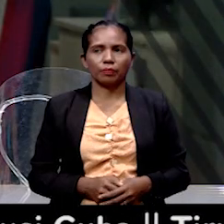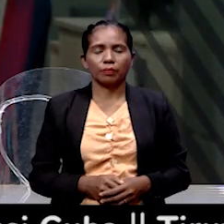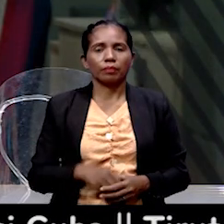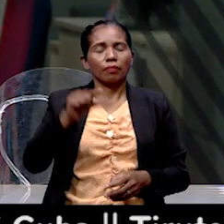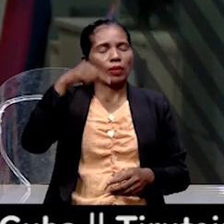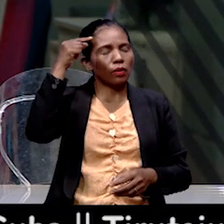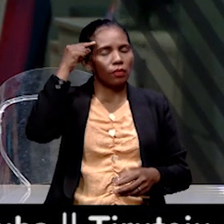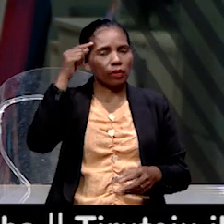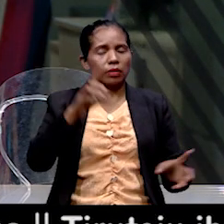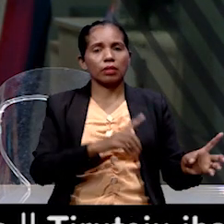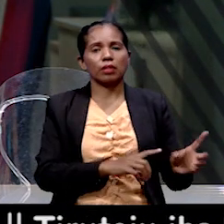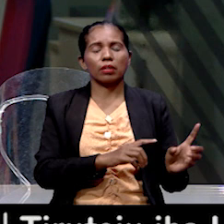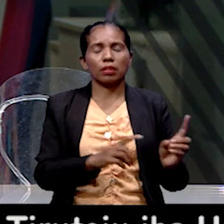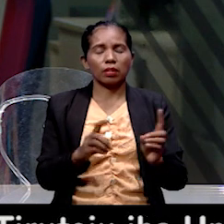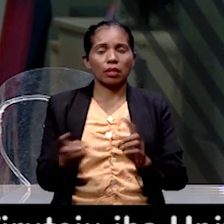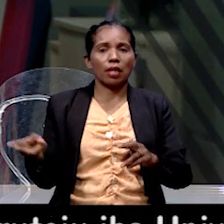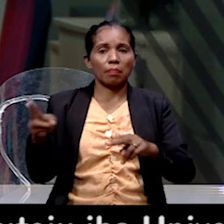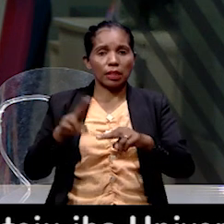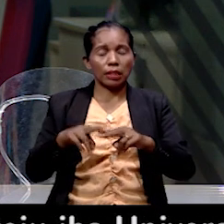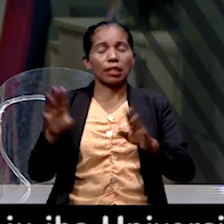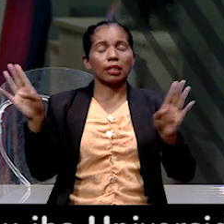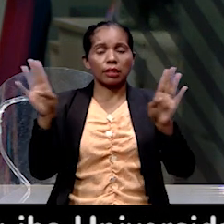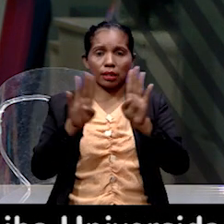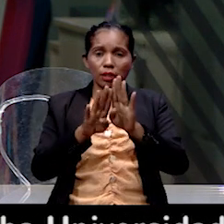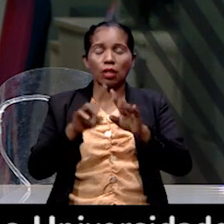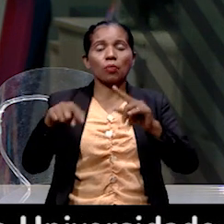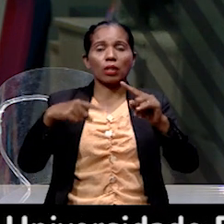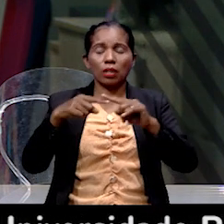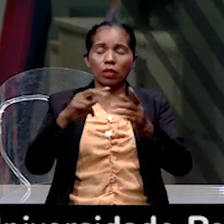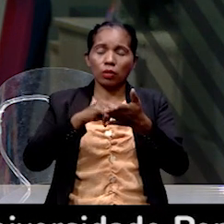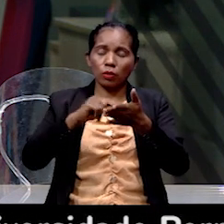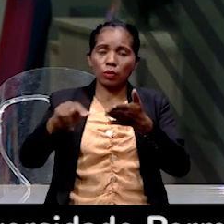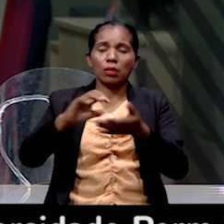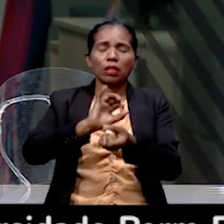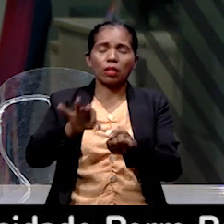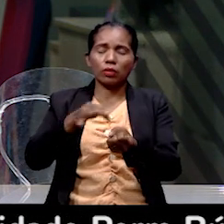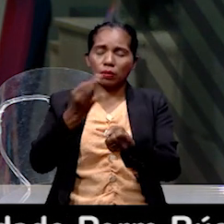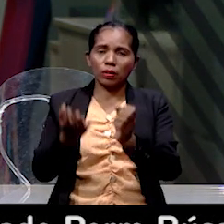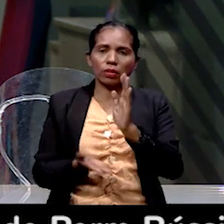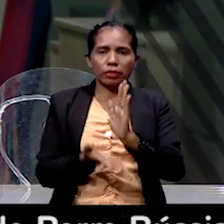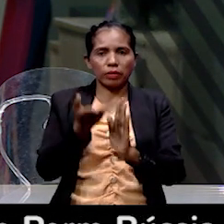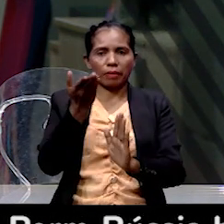governo se aplica fila fala cerca sanitária ou enhira número caso COVID-19 sai.